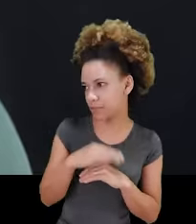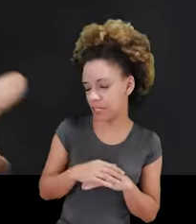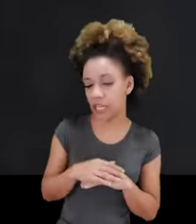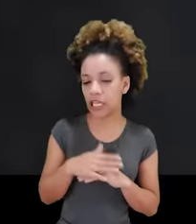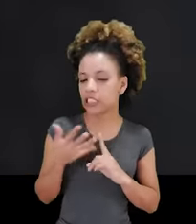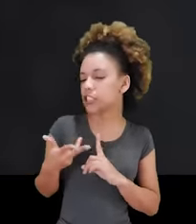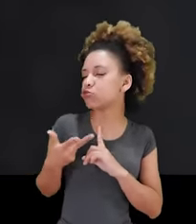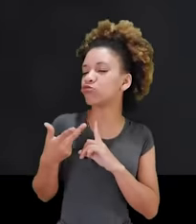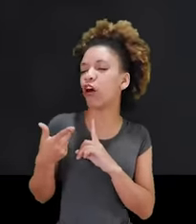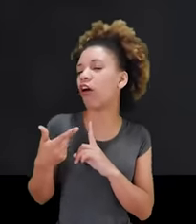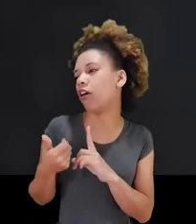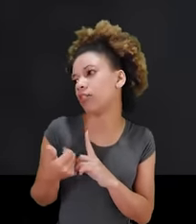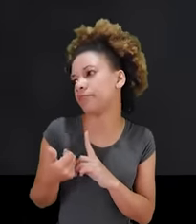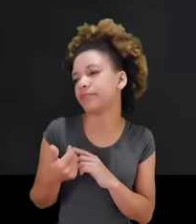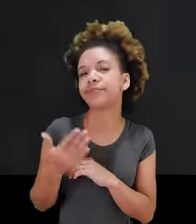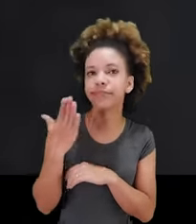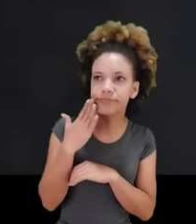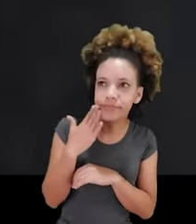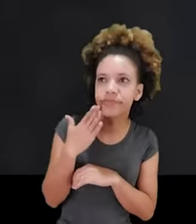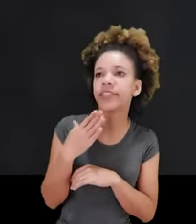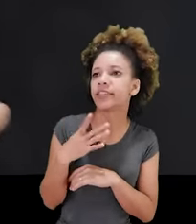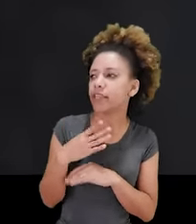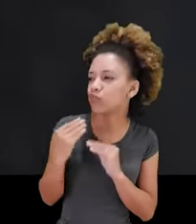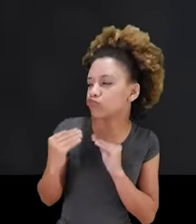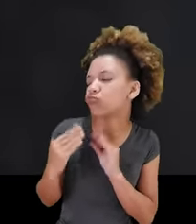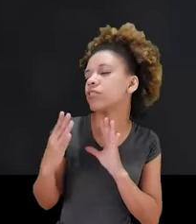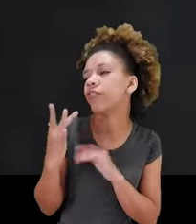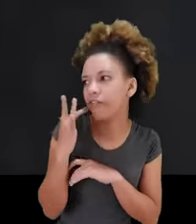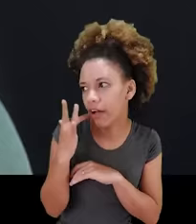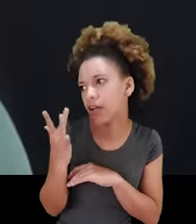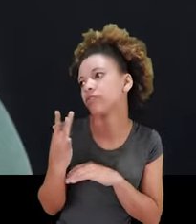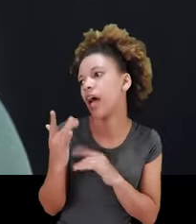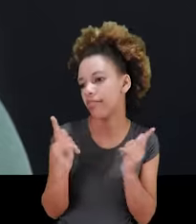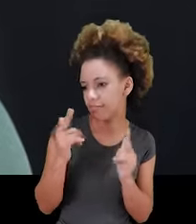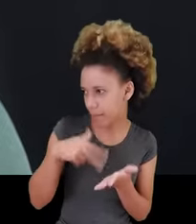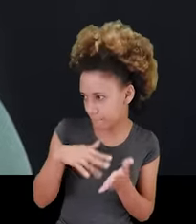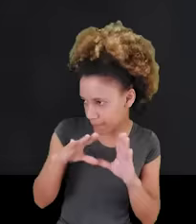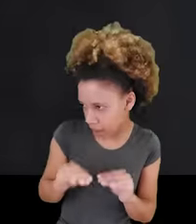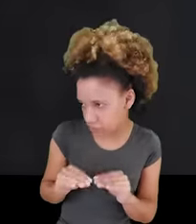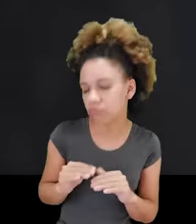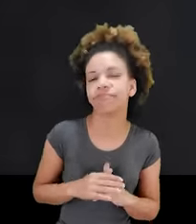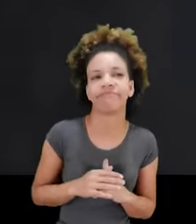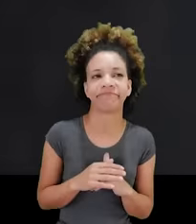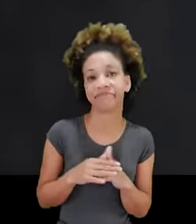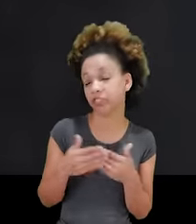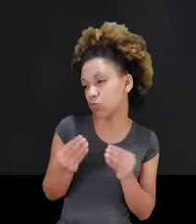Sedutora. Sedutora. E eu sei que rola, se calhar, um beijinho facilmente na noite, não é? Um selinho.